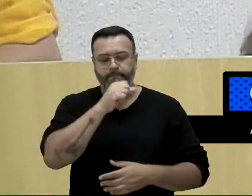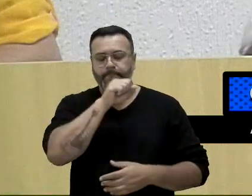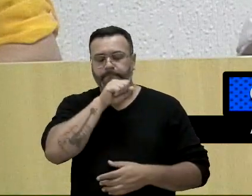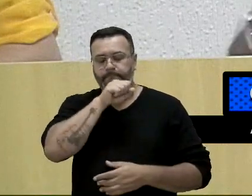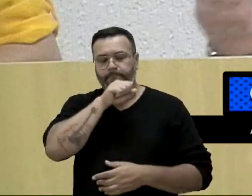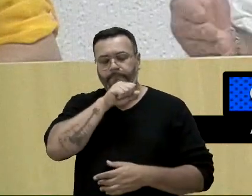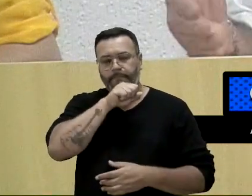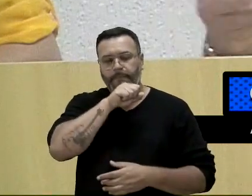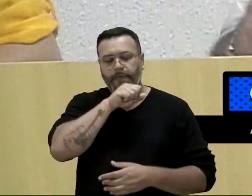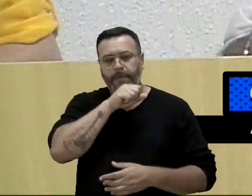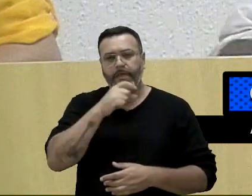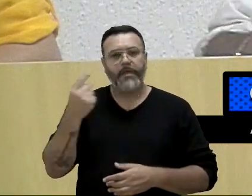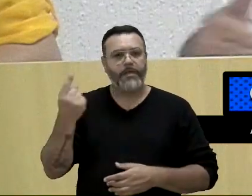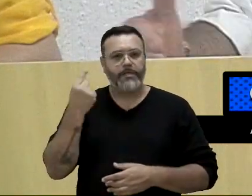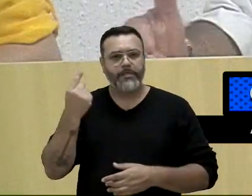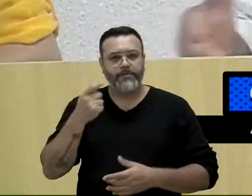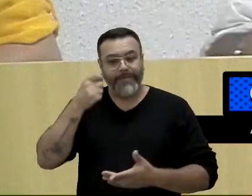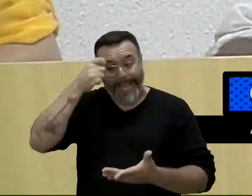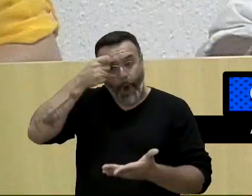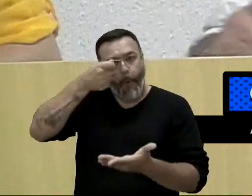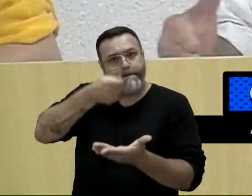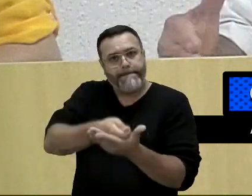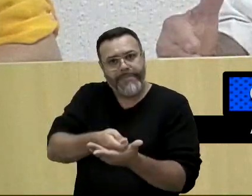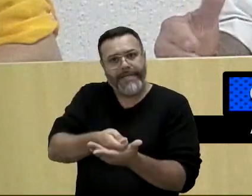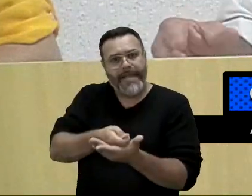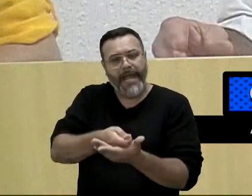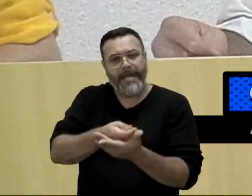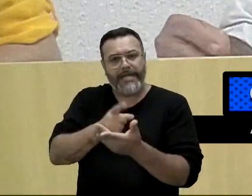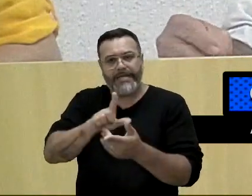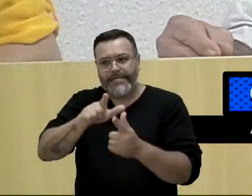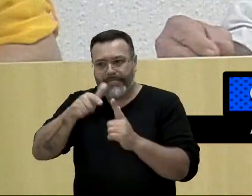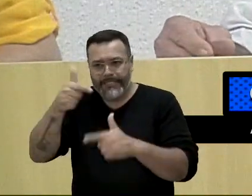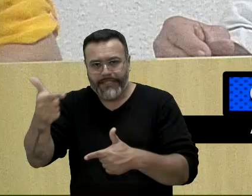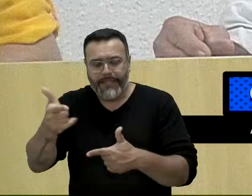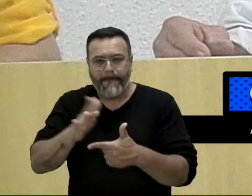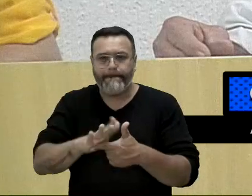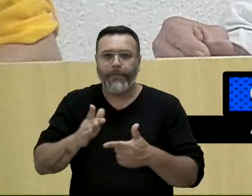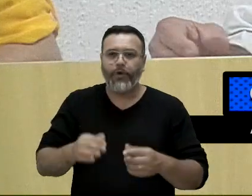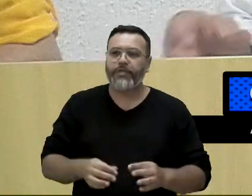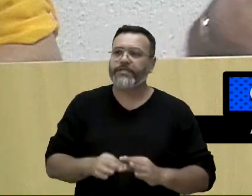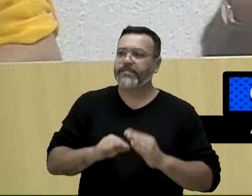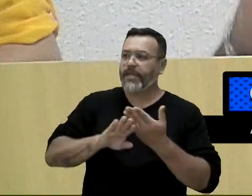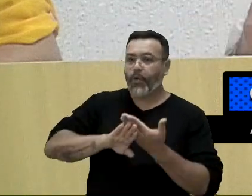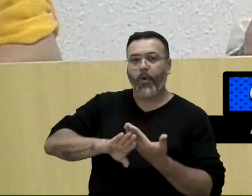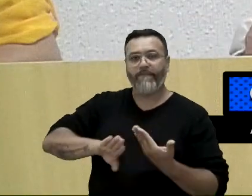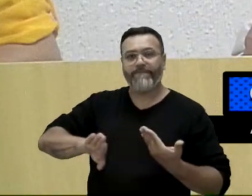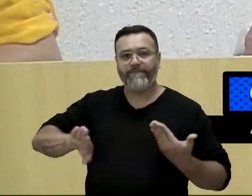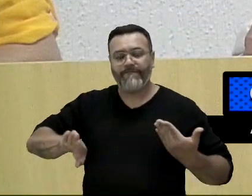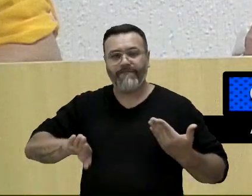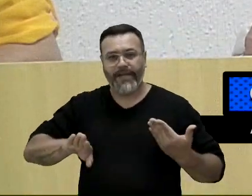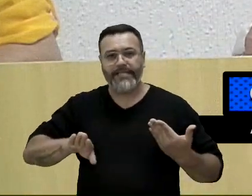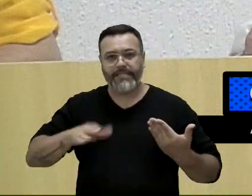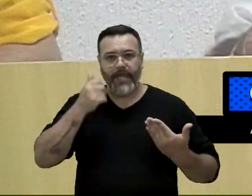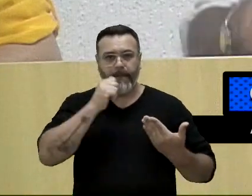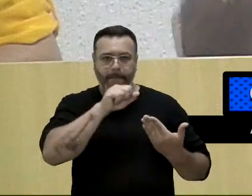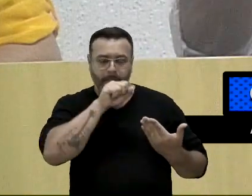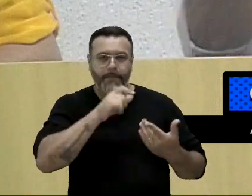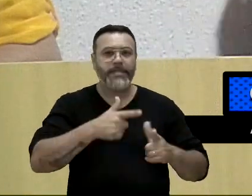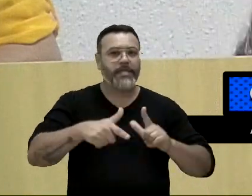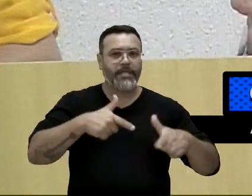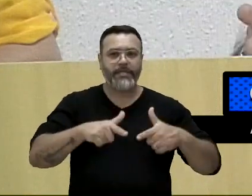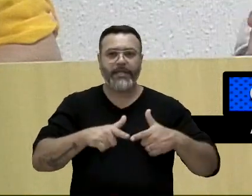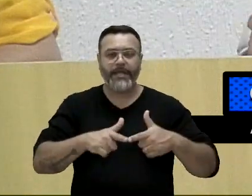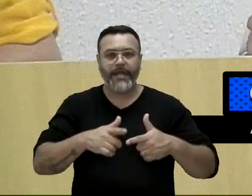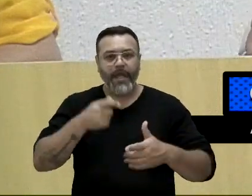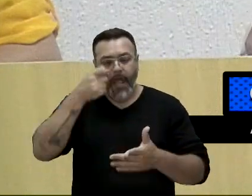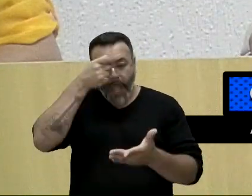de vencer o tempo dela de licença maternidade, ela é obrigada a pedir